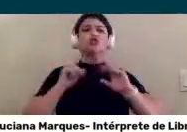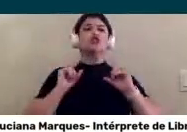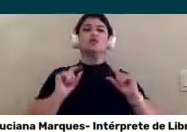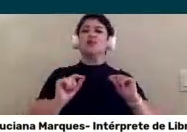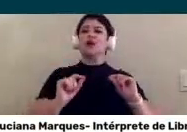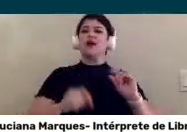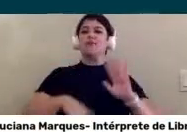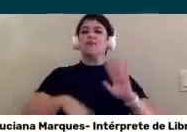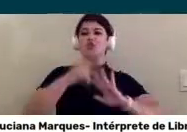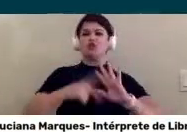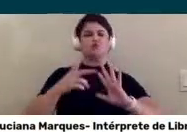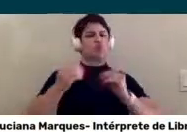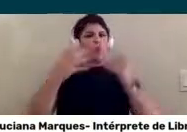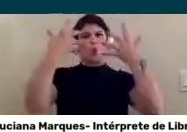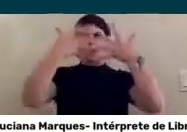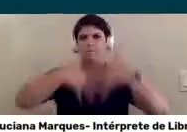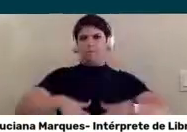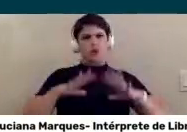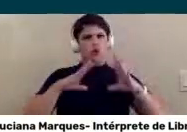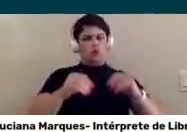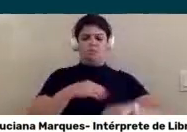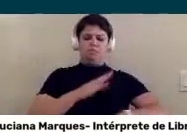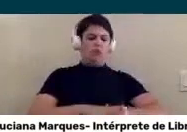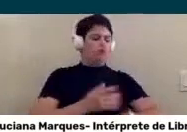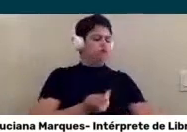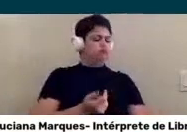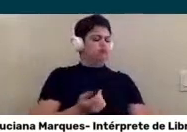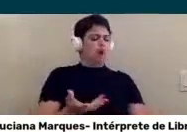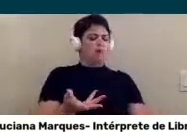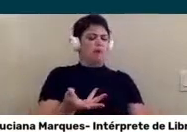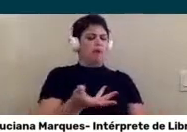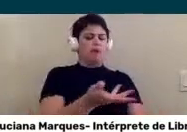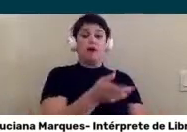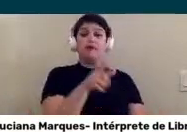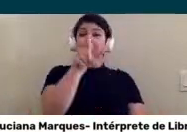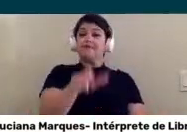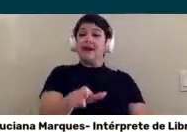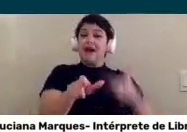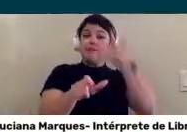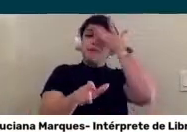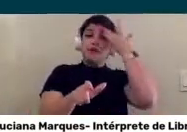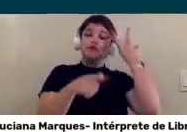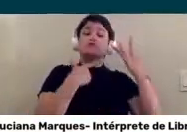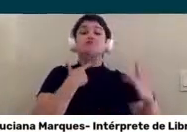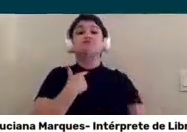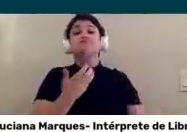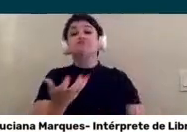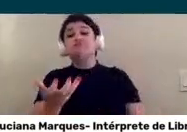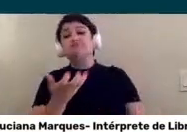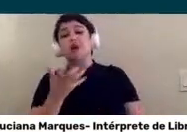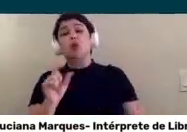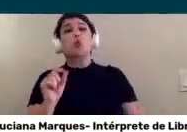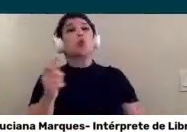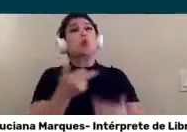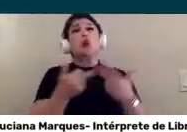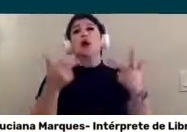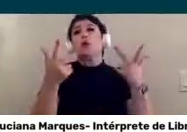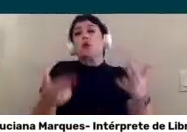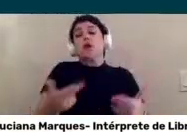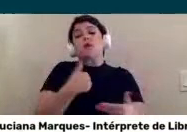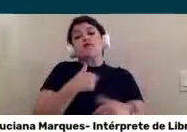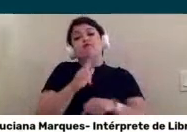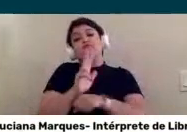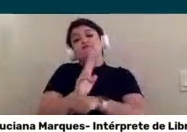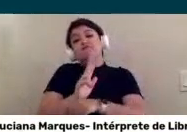muito complexos, tem pouco tempo. Talvez essa pessoa se interesse por coisas assim, como vídeos e